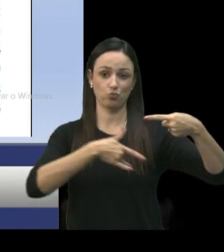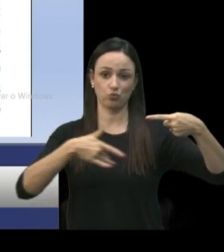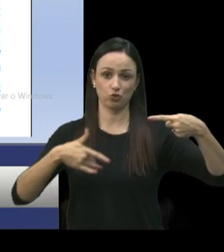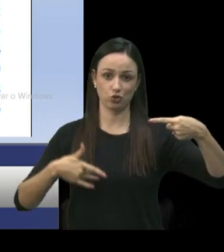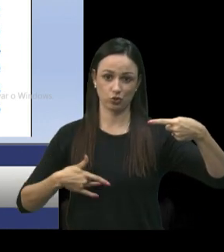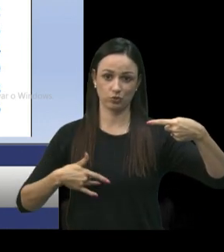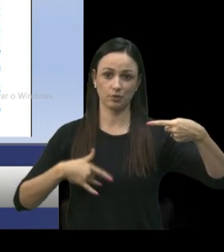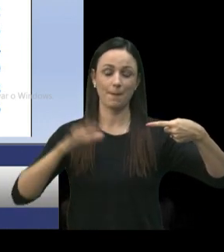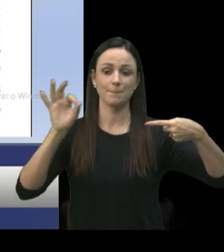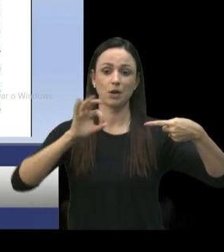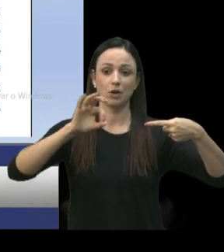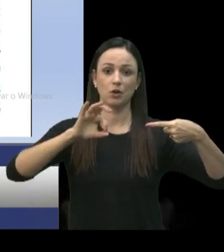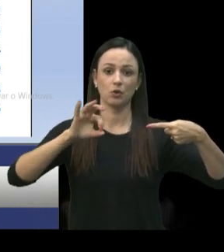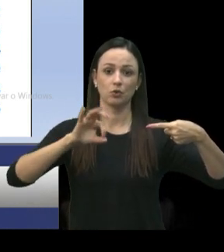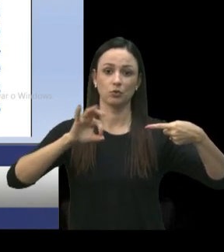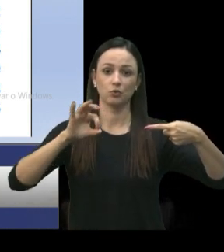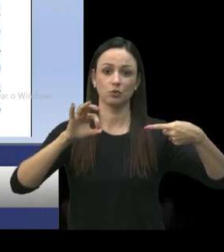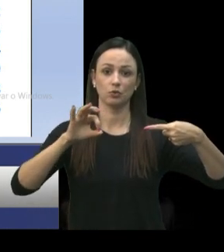um percentual de